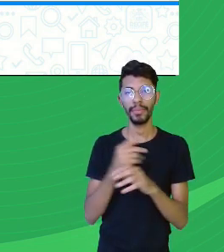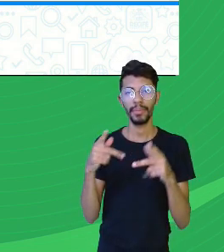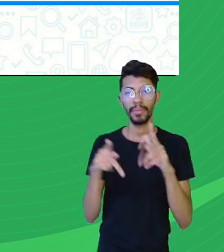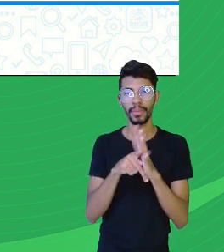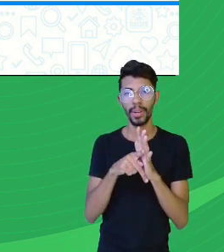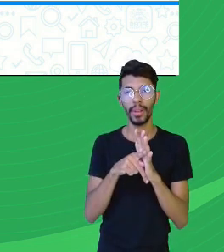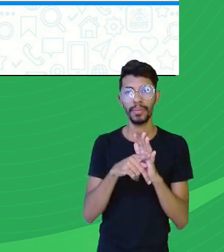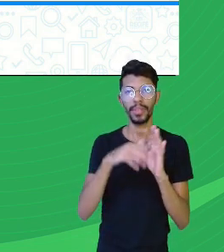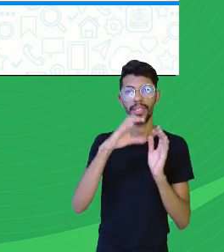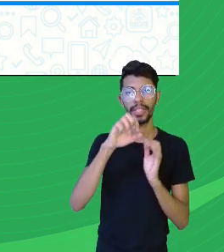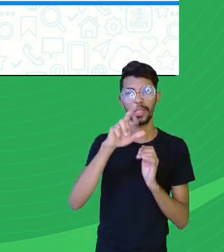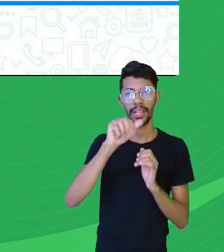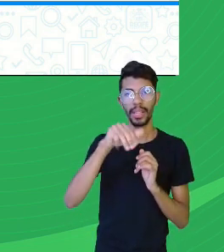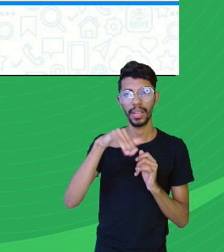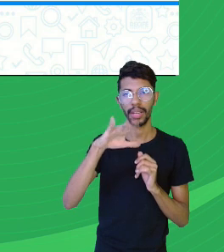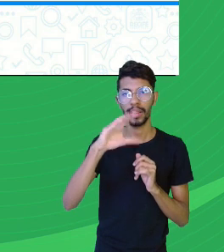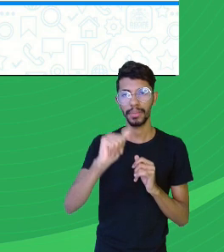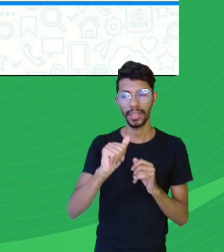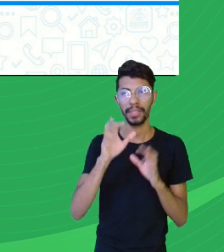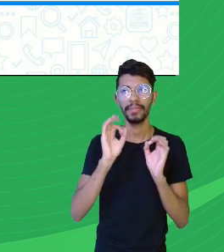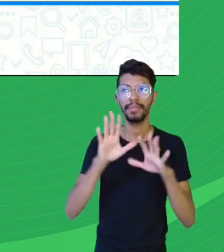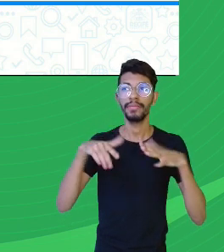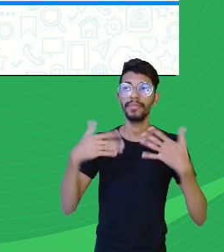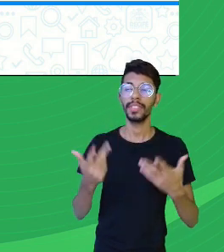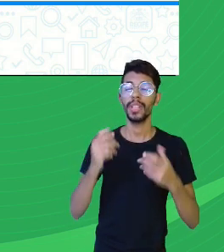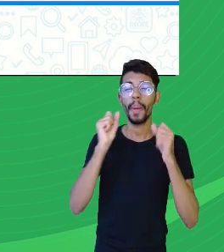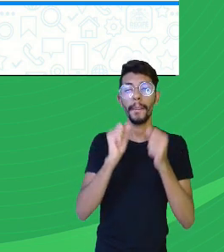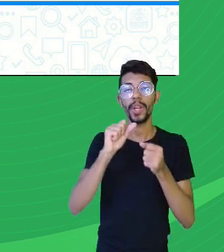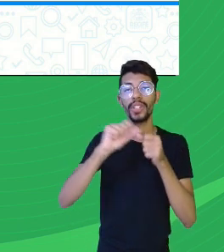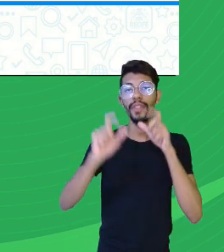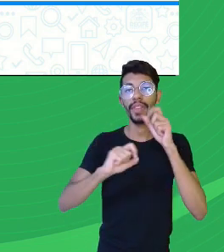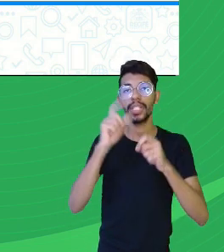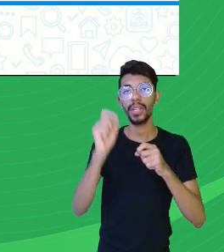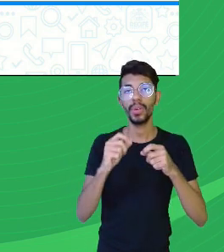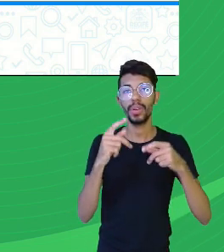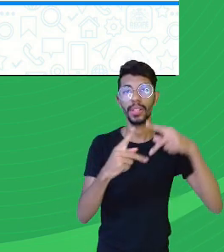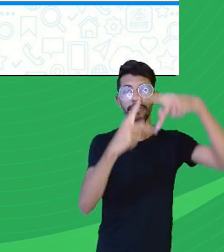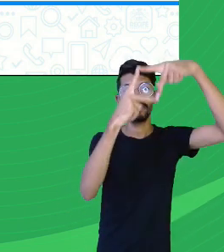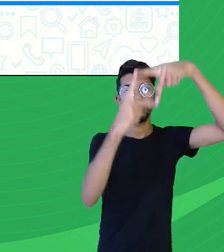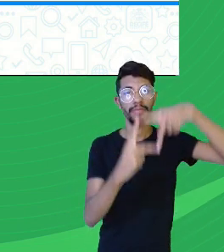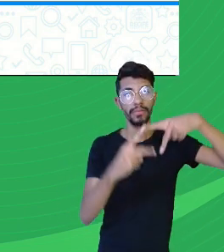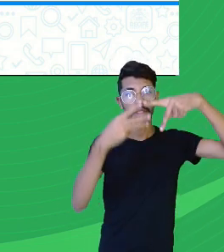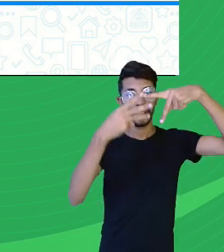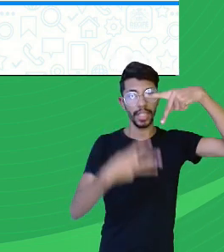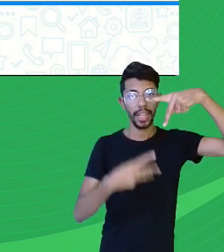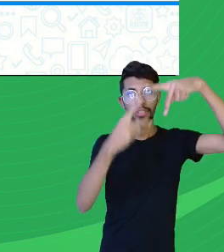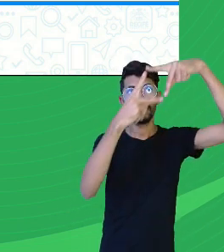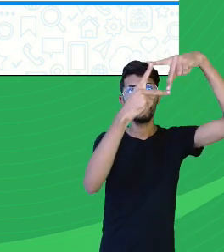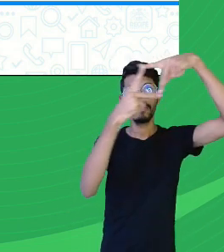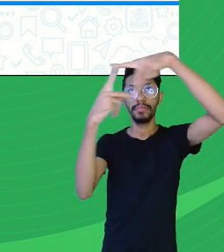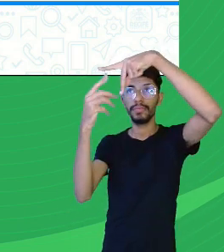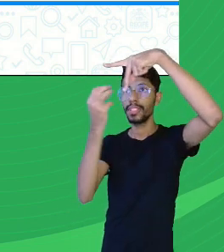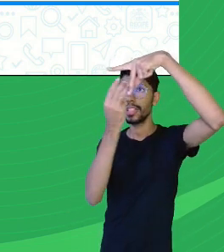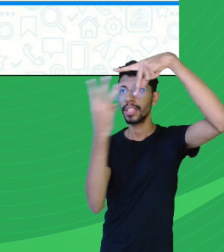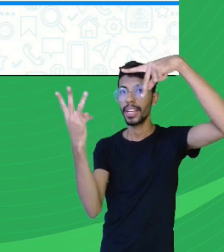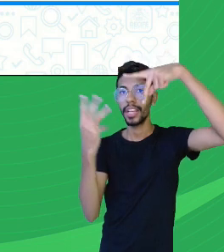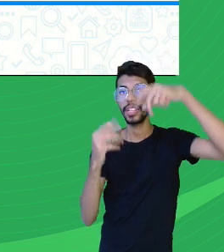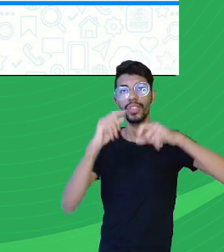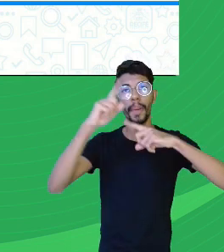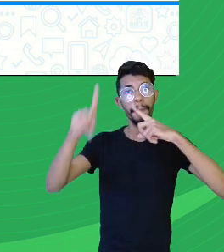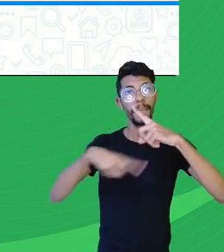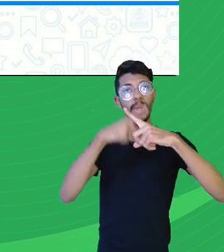posso multiplicar a linha pela coluna, que eu também vou encontrar esse resultado,